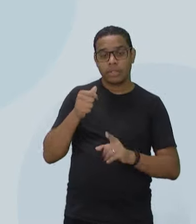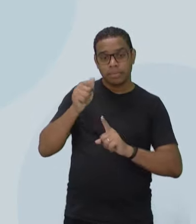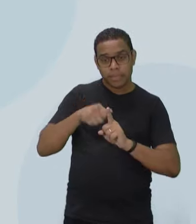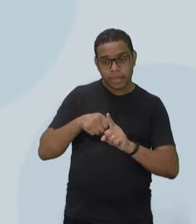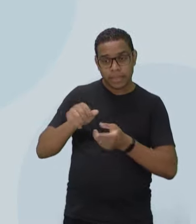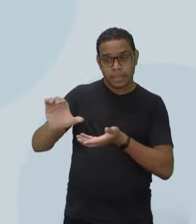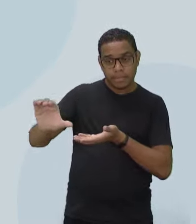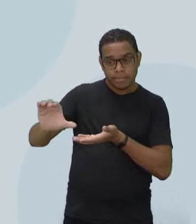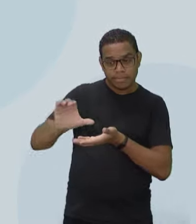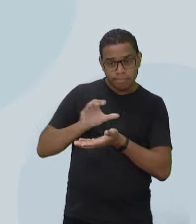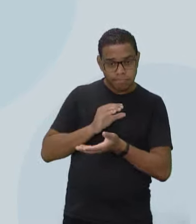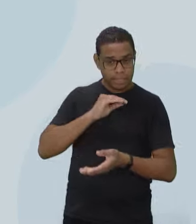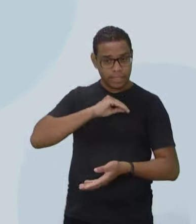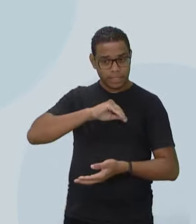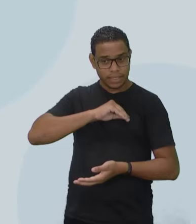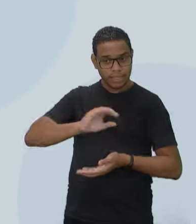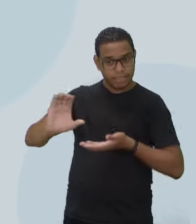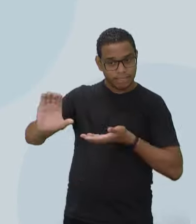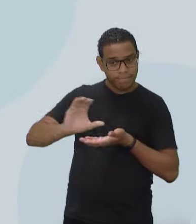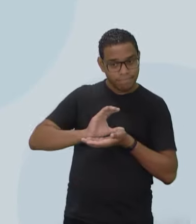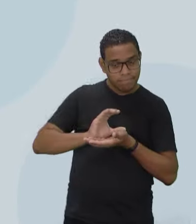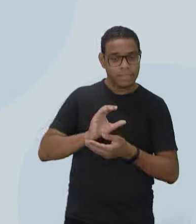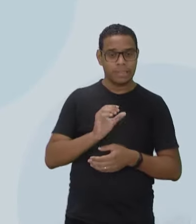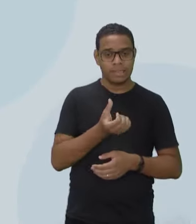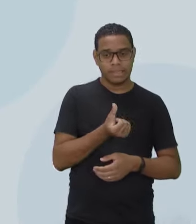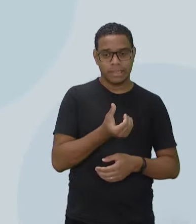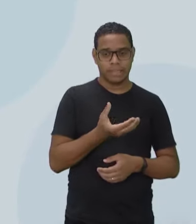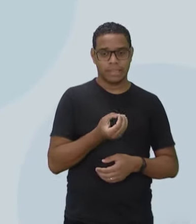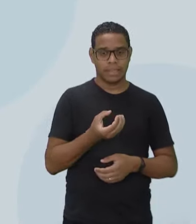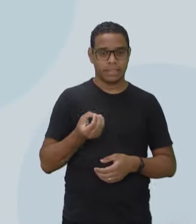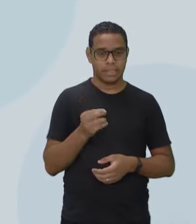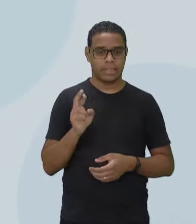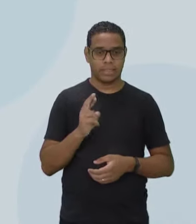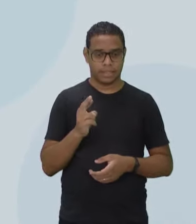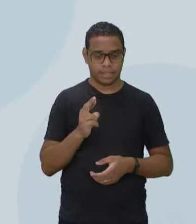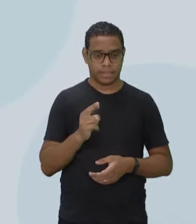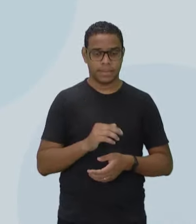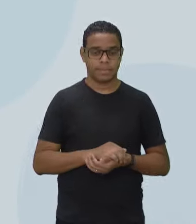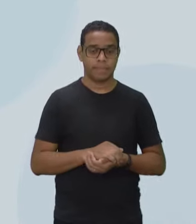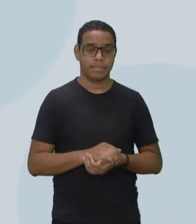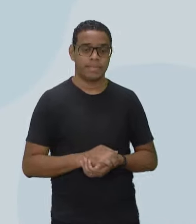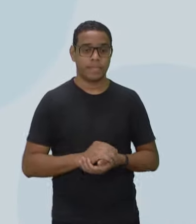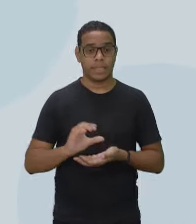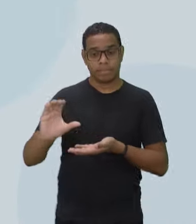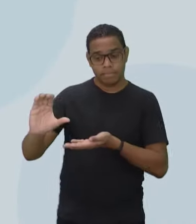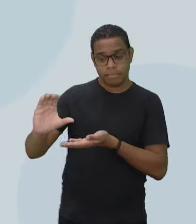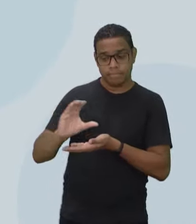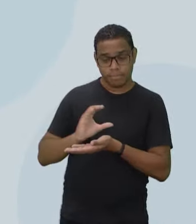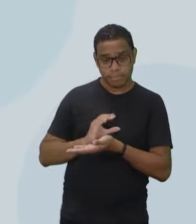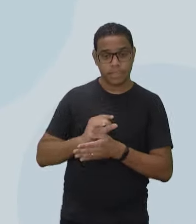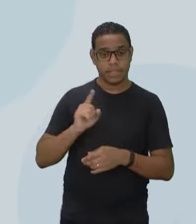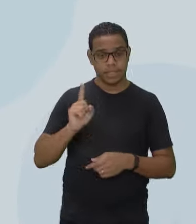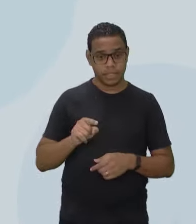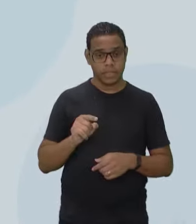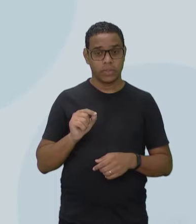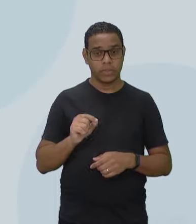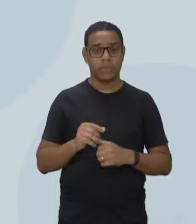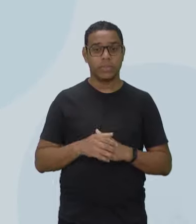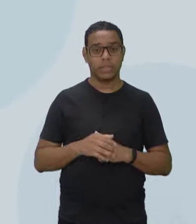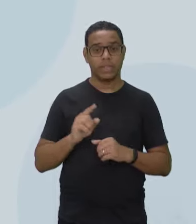do mês no valor de R$ 600. E sempre quando a gente fala receber, nossa conta aí vai